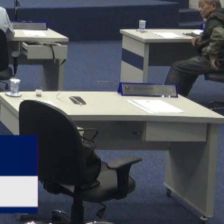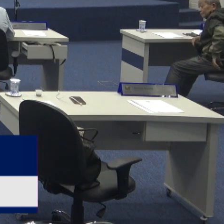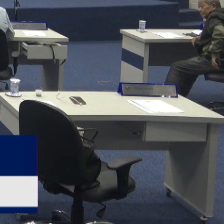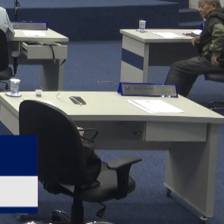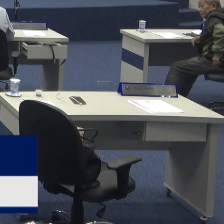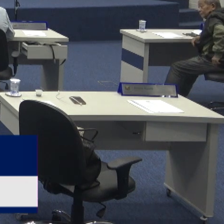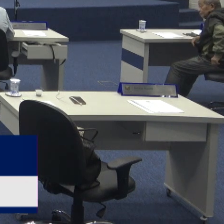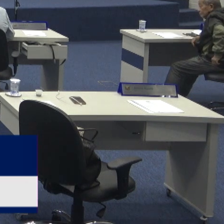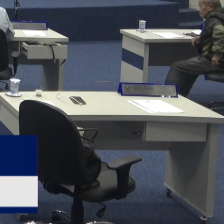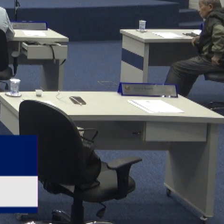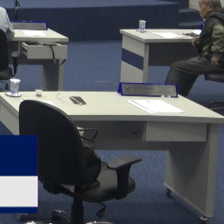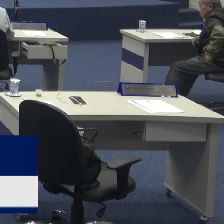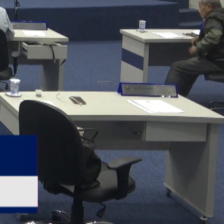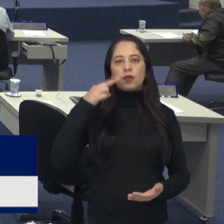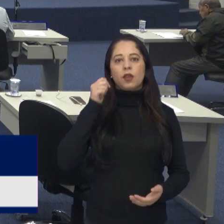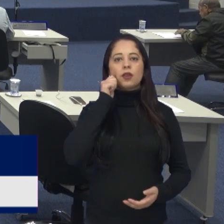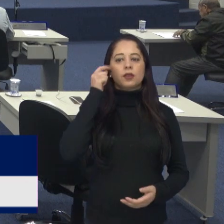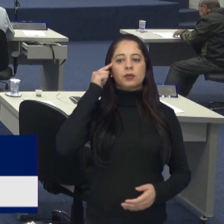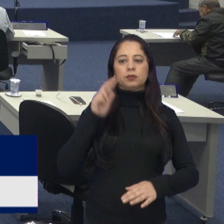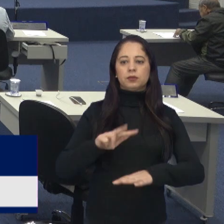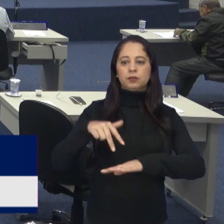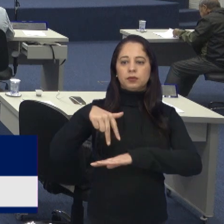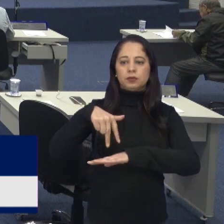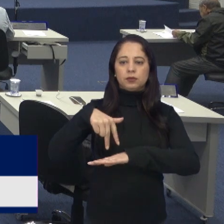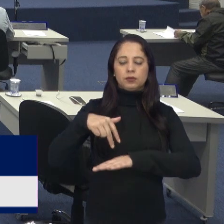Com a palavra, a vereadora Amélia Naomi.